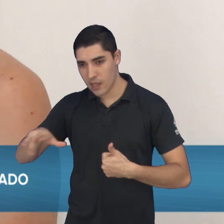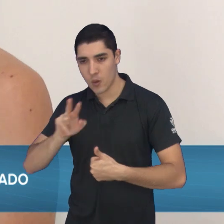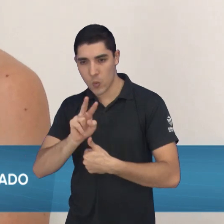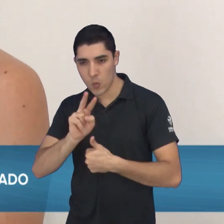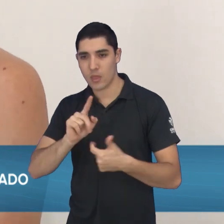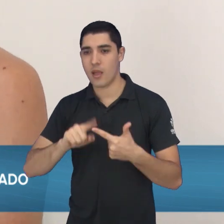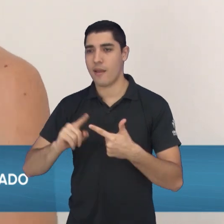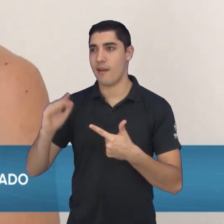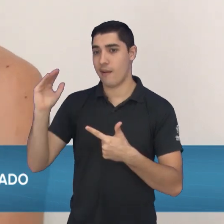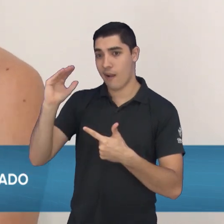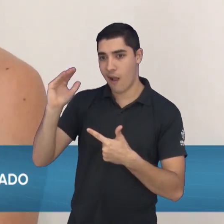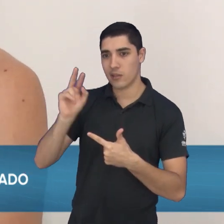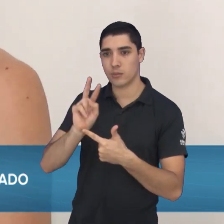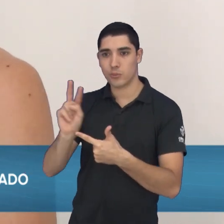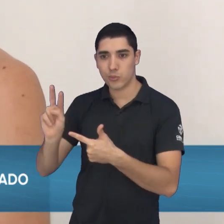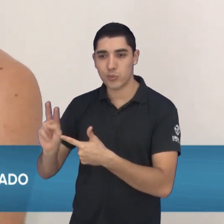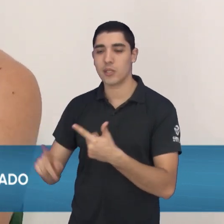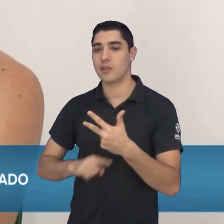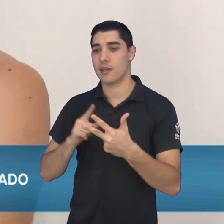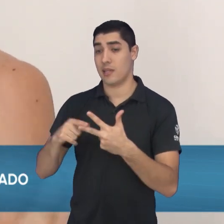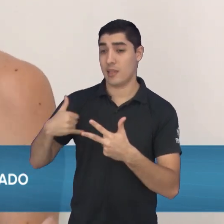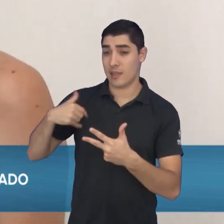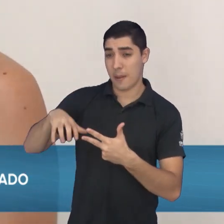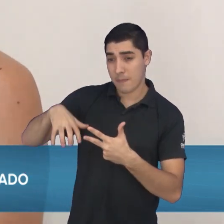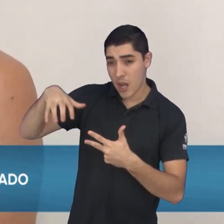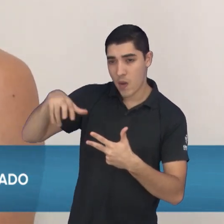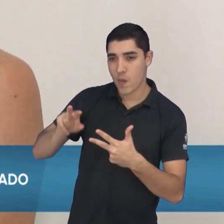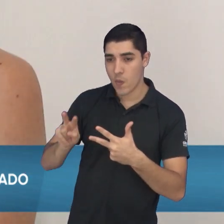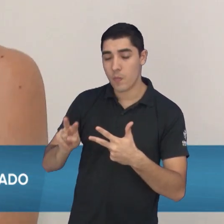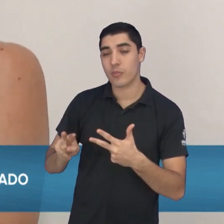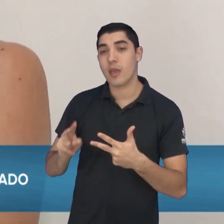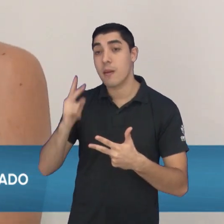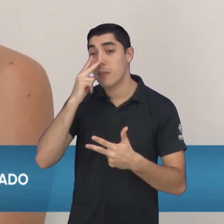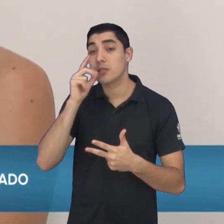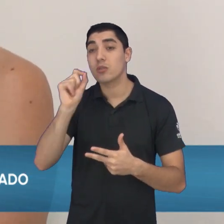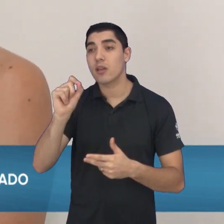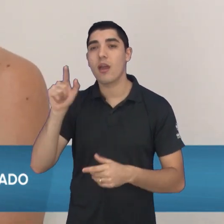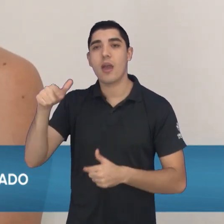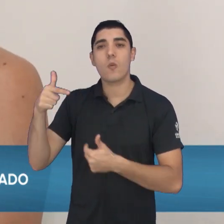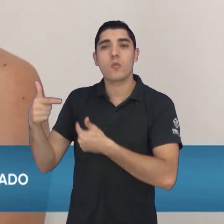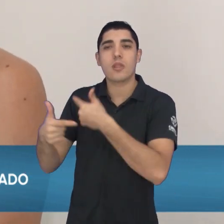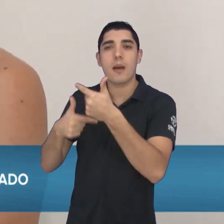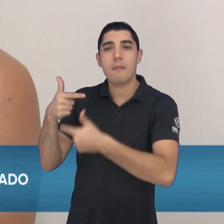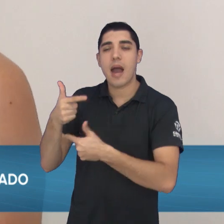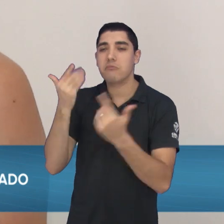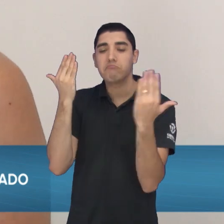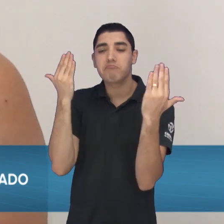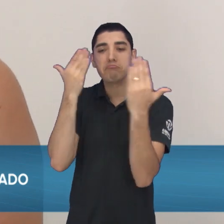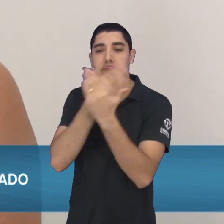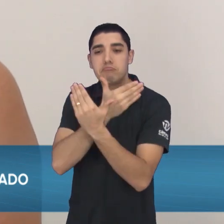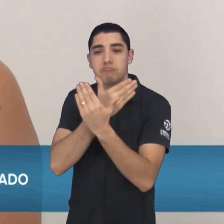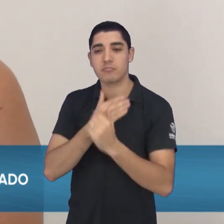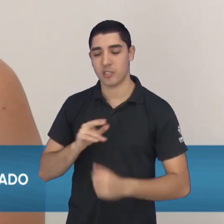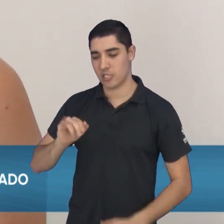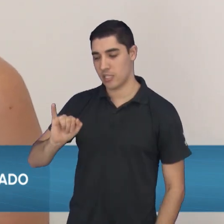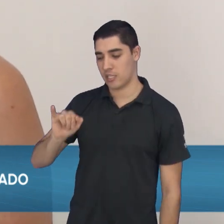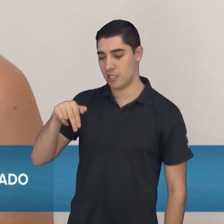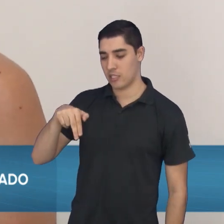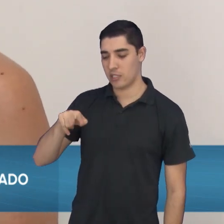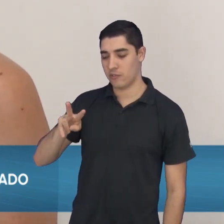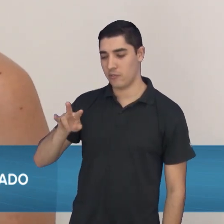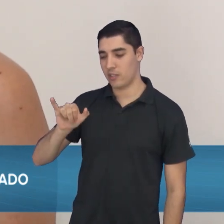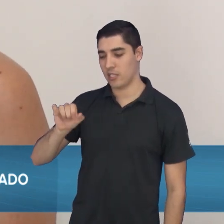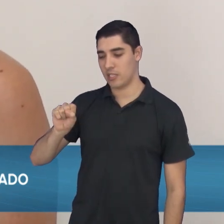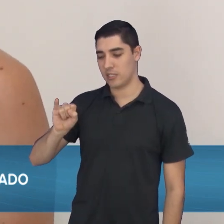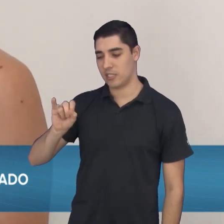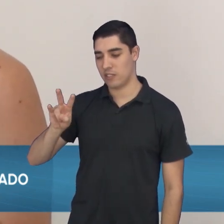adultos, com os idosos. E a gente vai fazendo o que a gente chama de um exército de trabalho invisível. Então, assim, o que seria um trabalho invisível, né? Seria